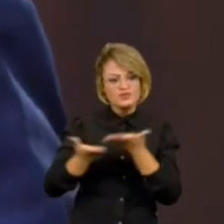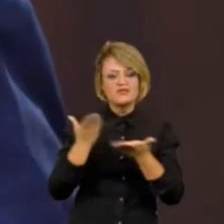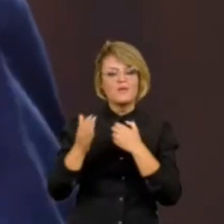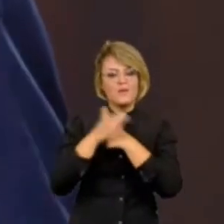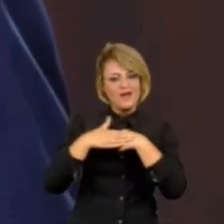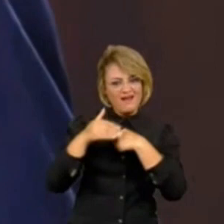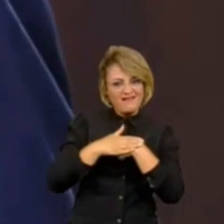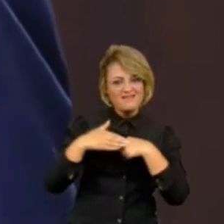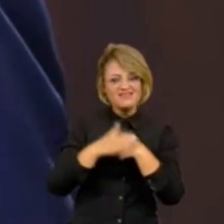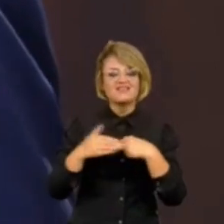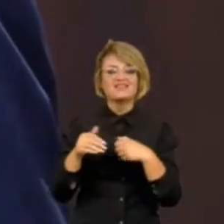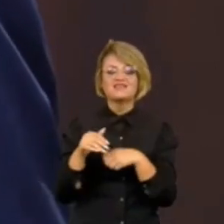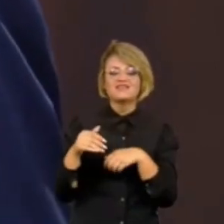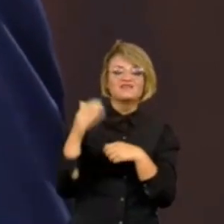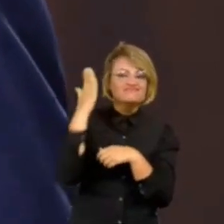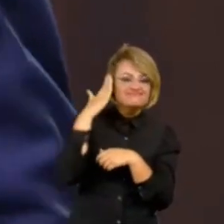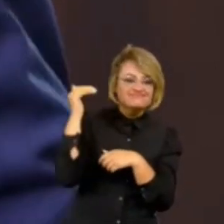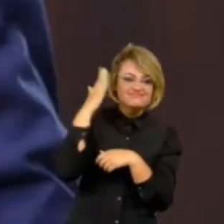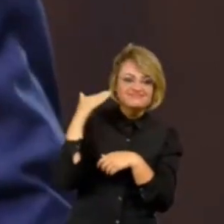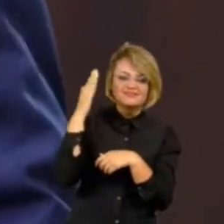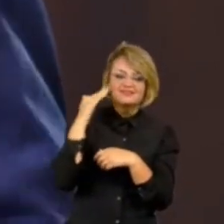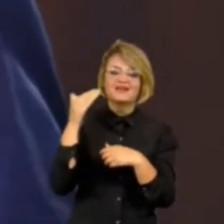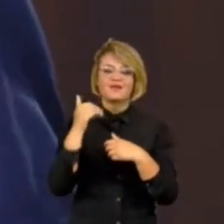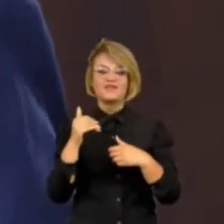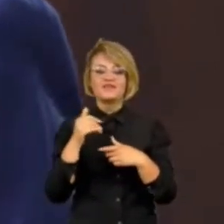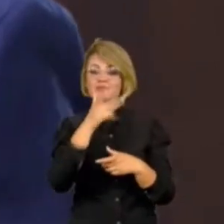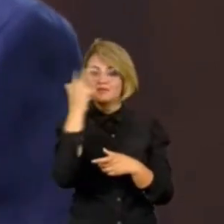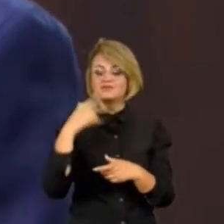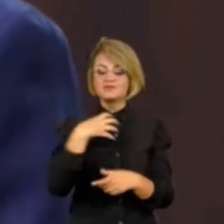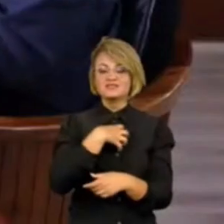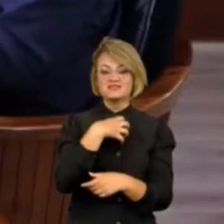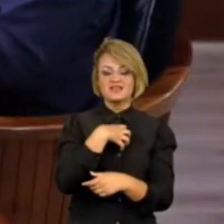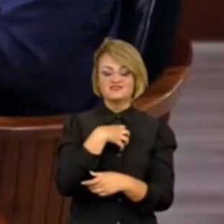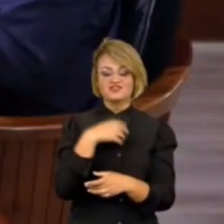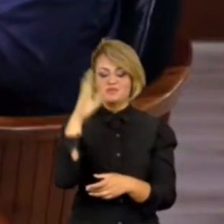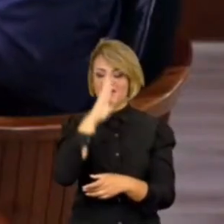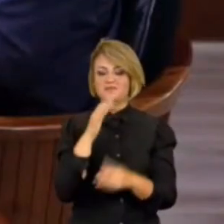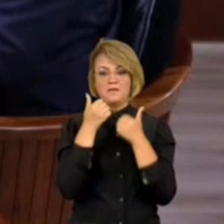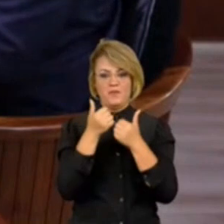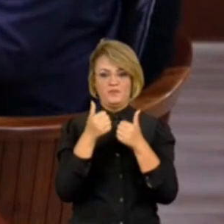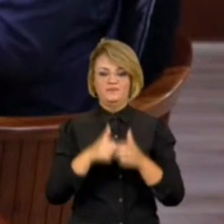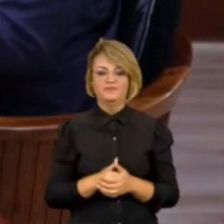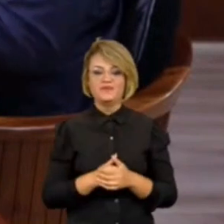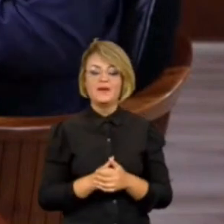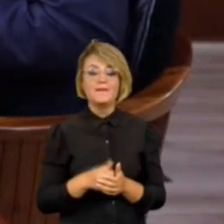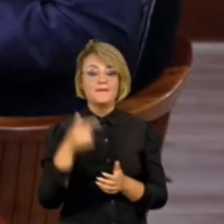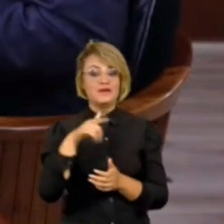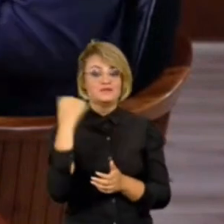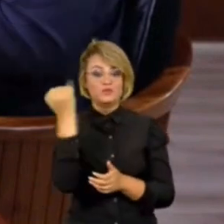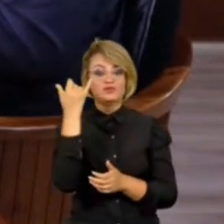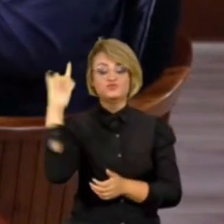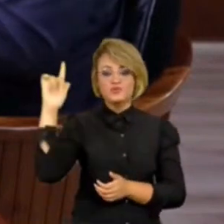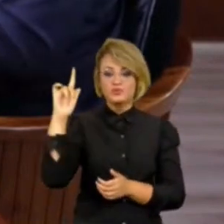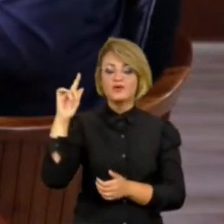sabe? Fazer com que as pessoas vivam num país mais decente. Isso é bom. Agora, eu acho que é importante a gente começar também esse programa prestando